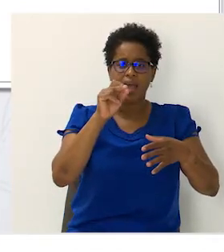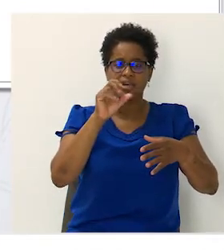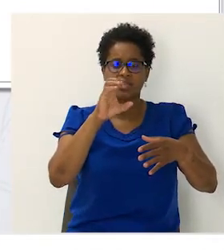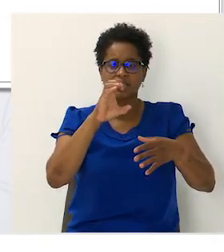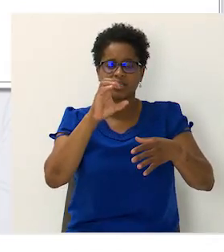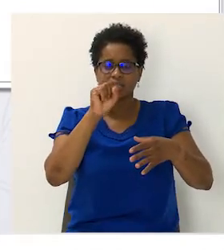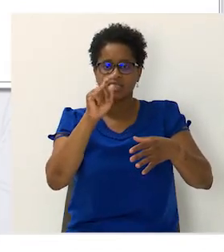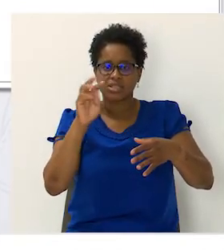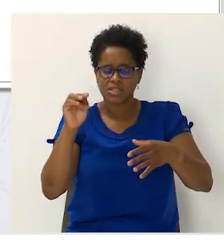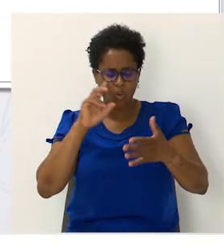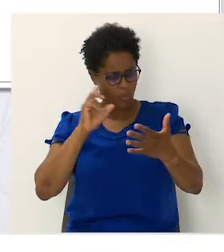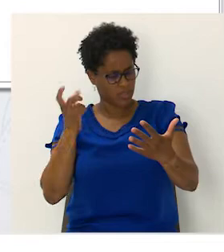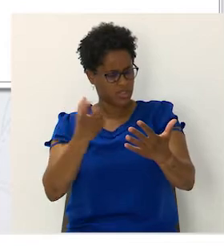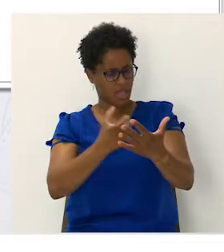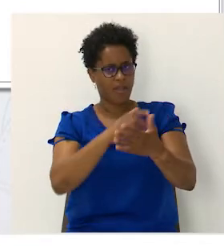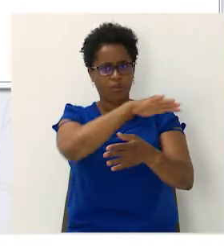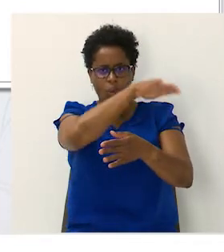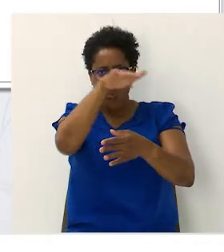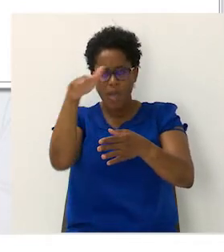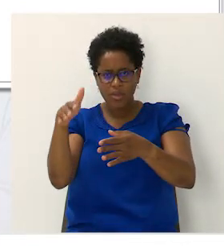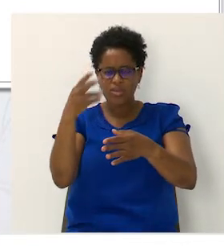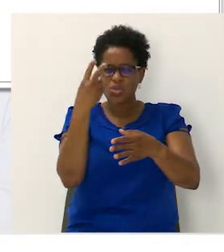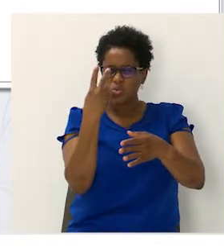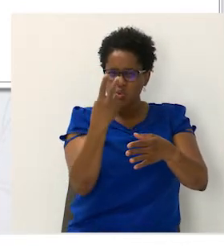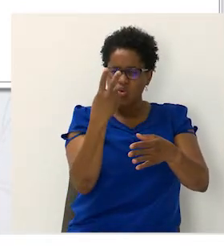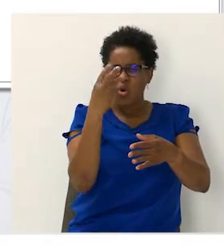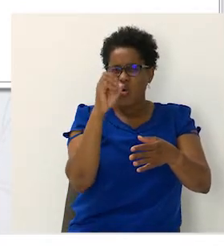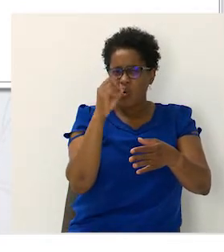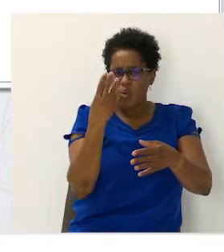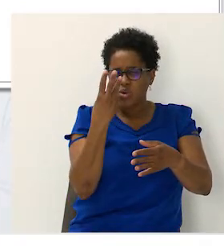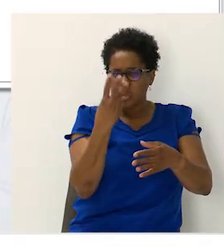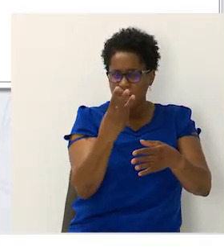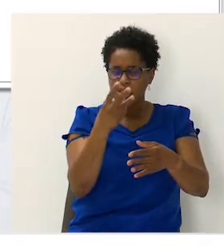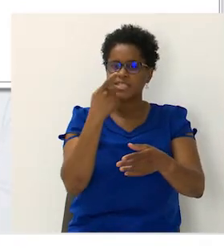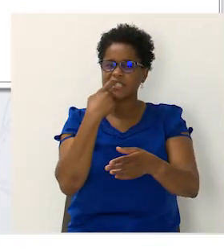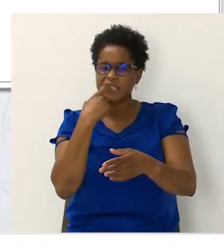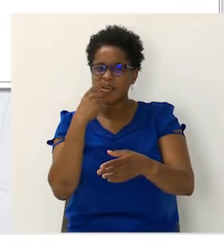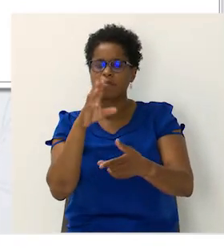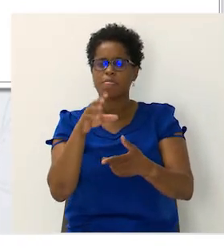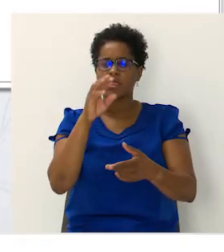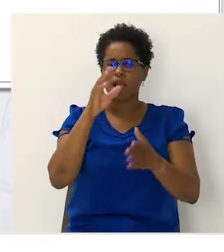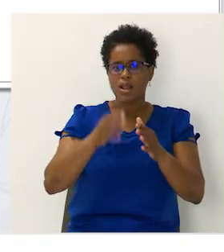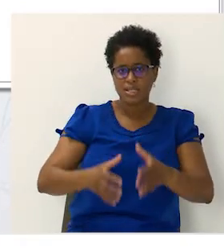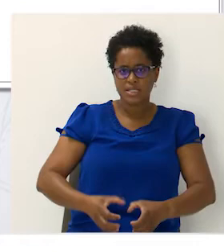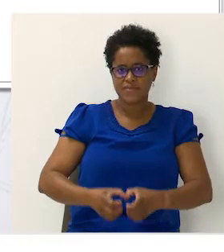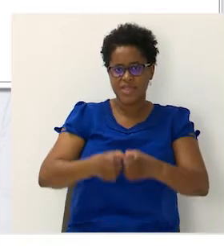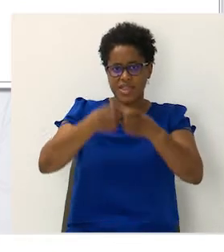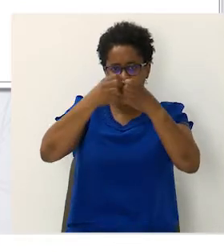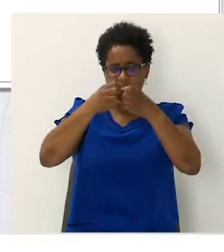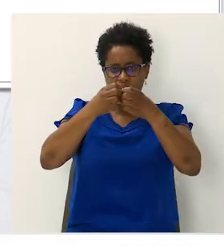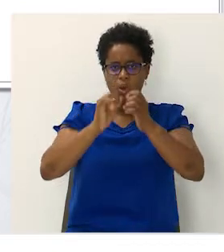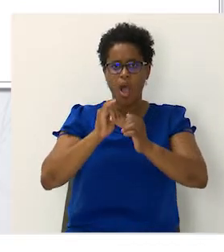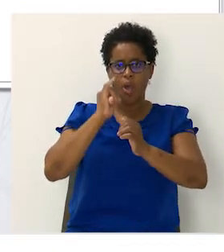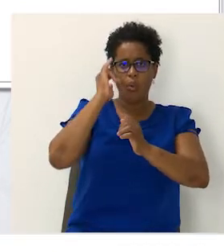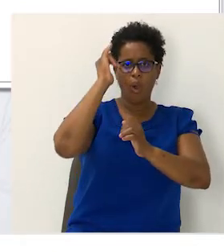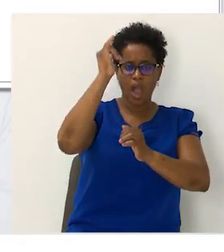Observem, temos 2 ou 3 pedras ou menires levantados ao